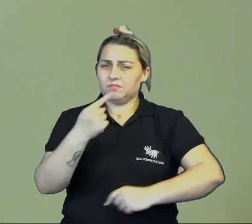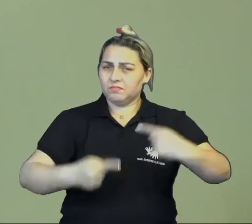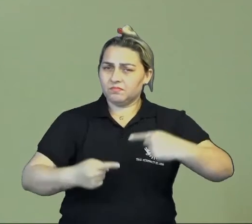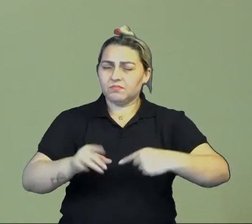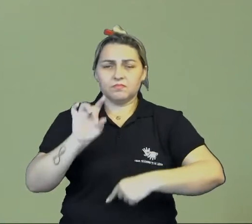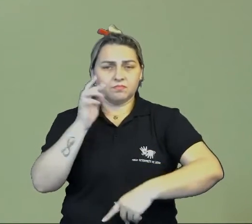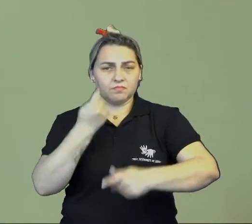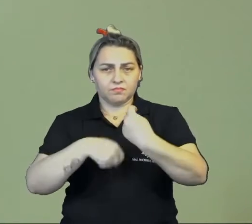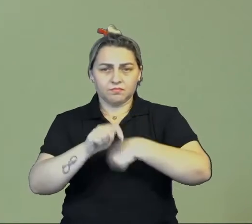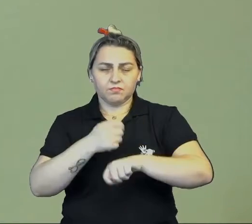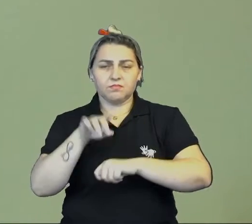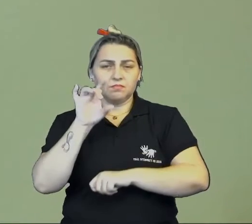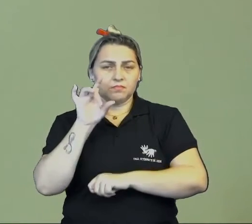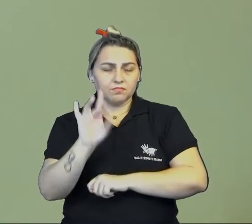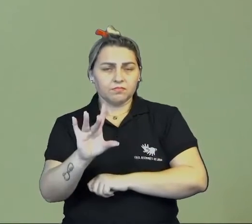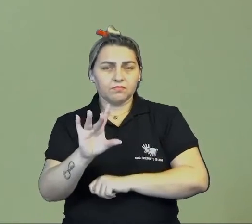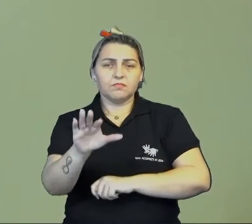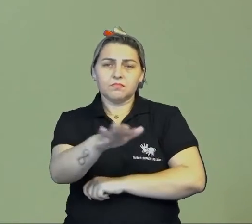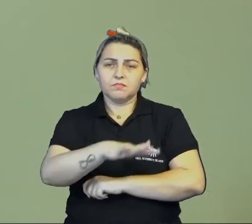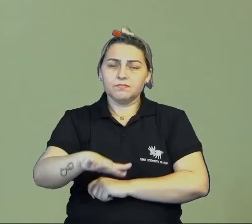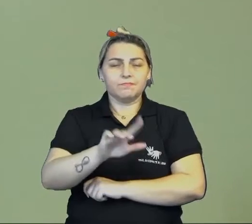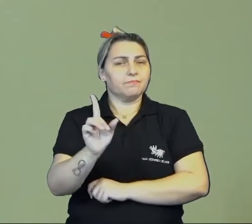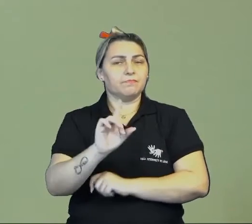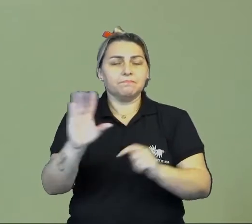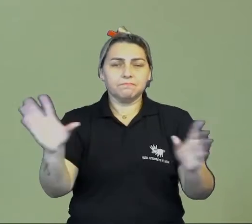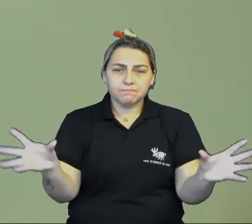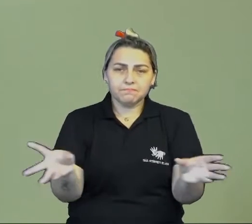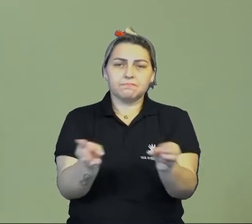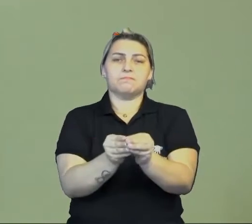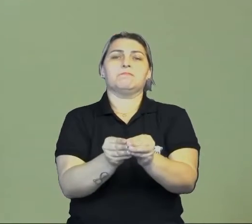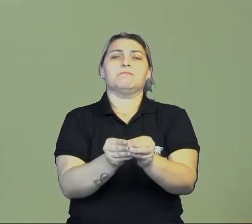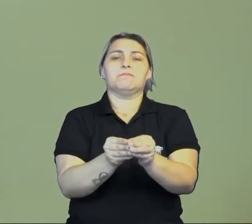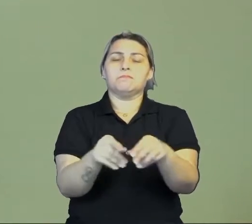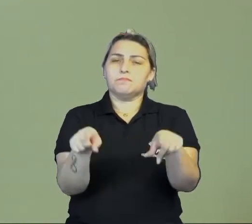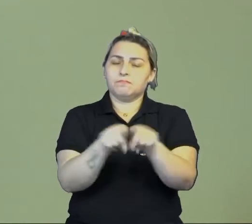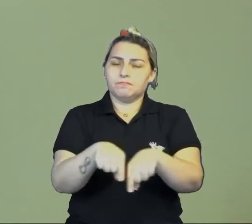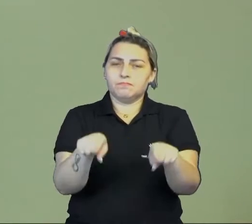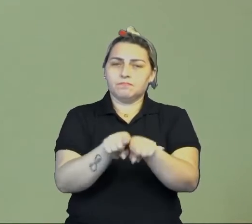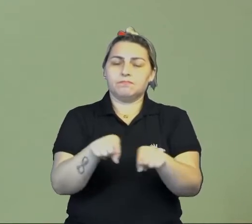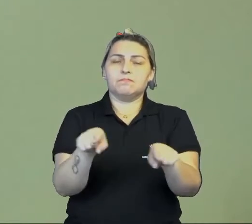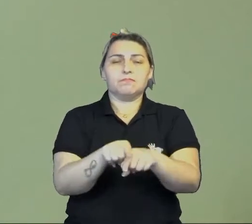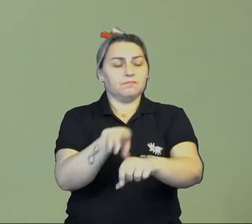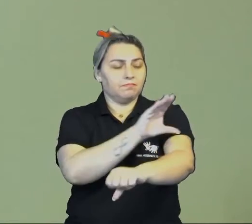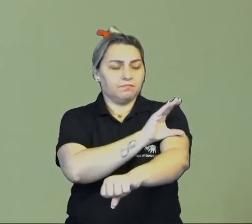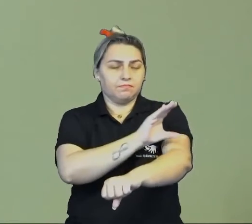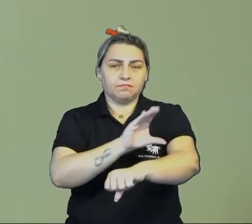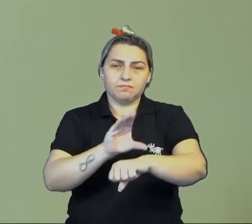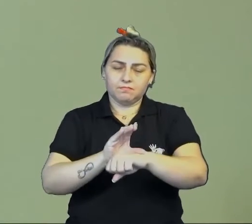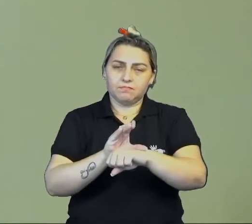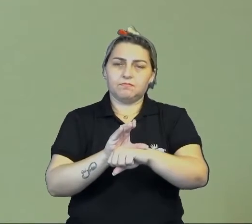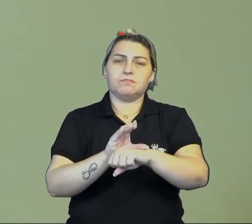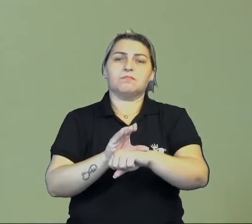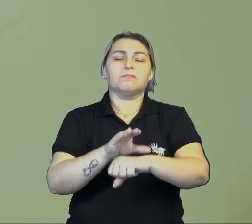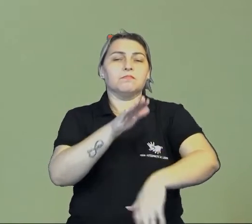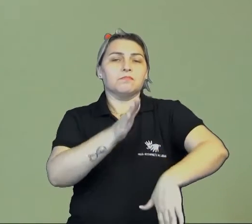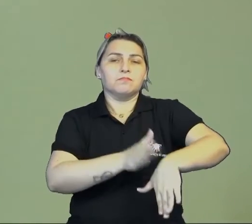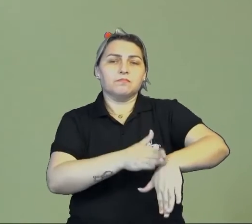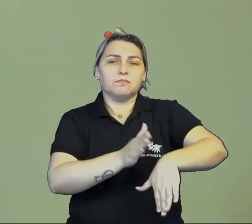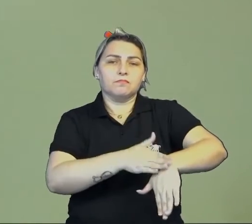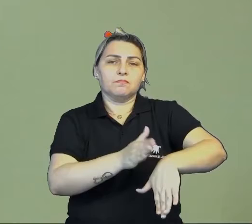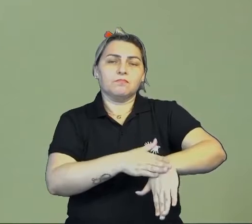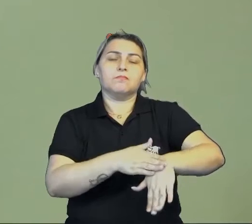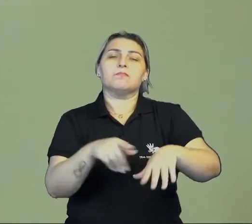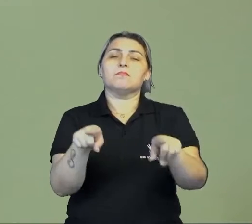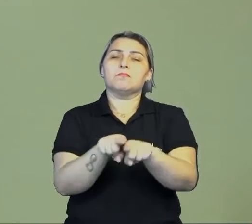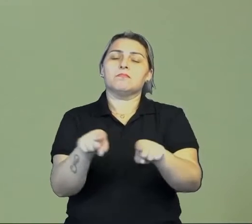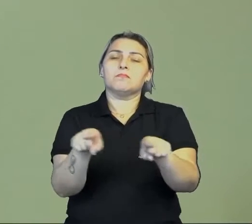só economia, só questões sociais? Não. Entra também as questões culturais, as questões ideológicas, as